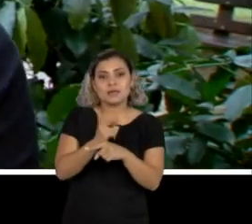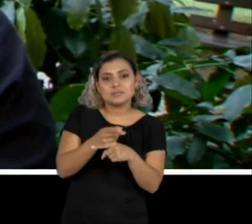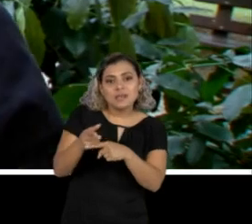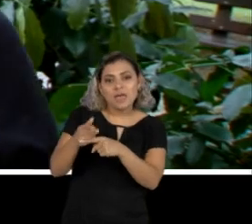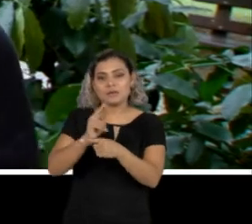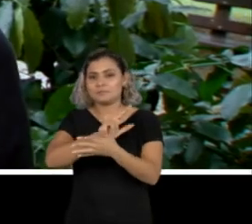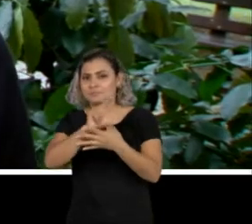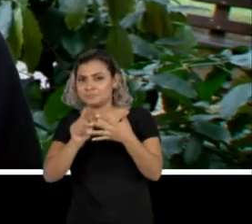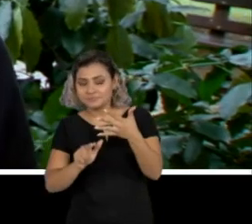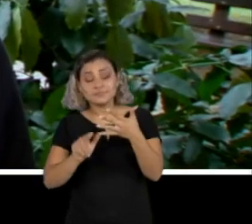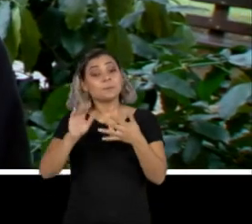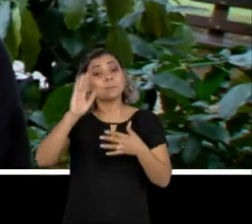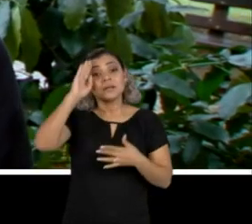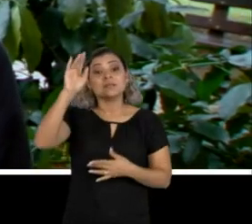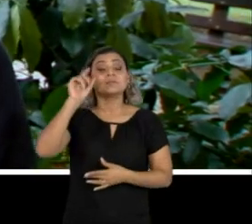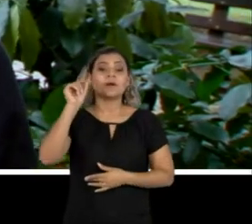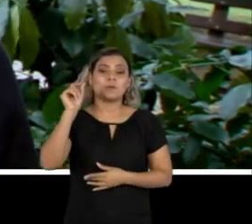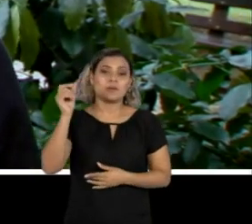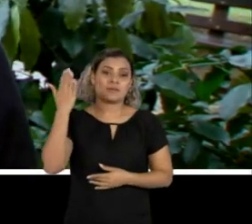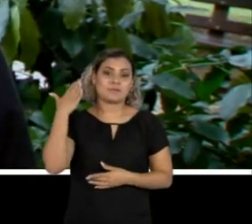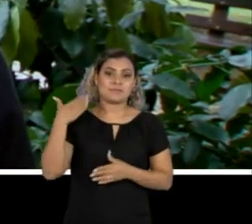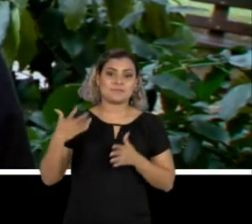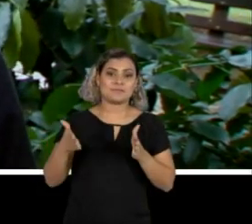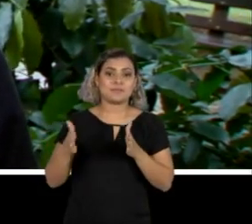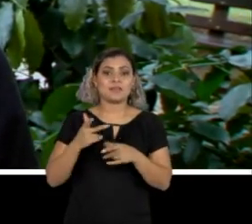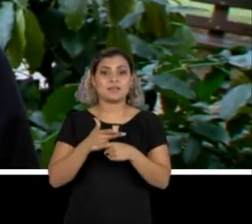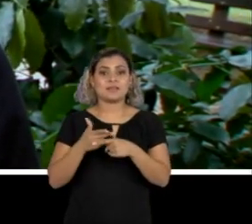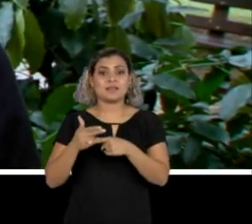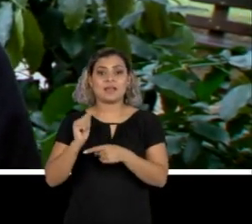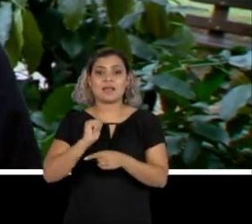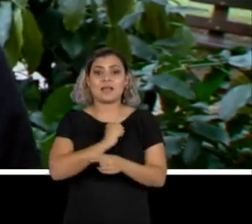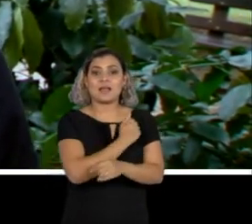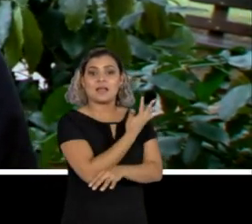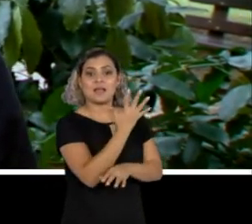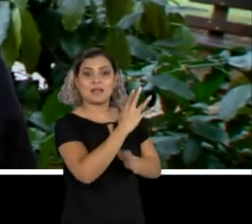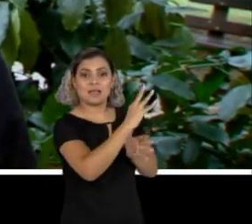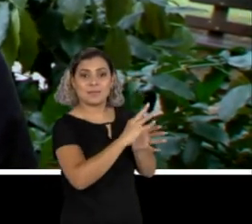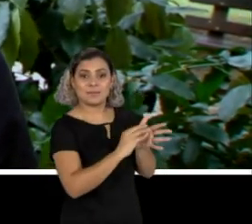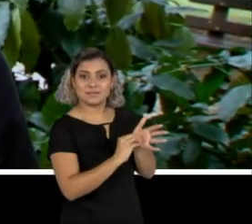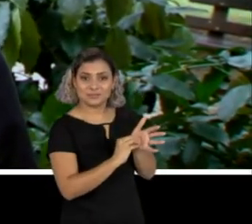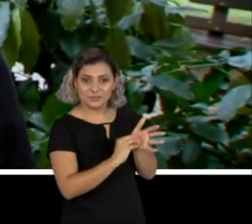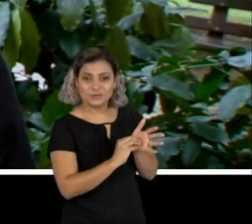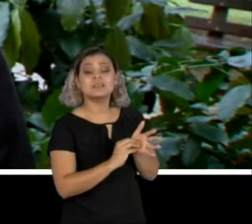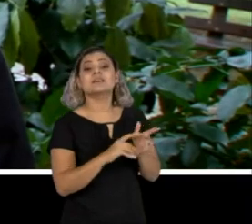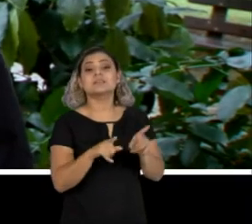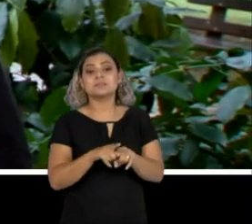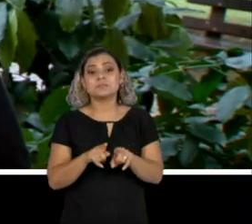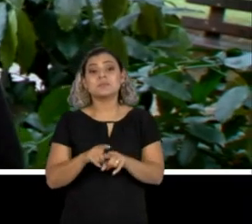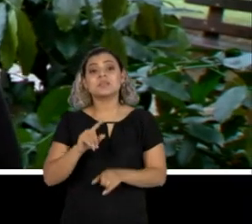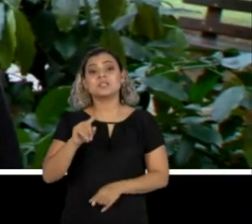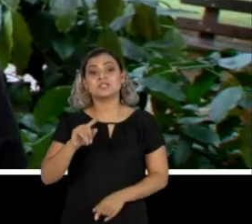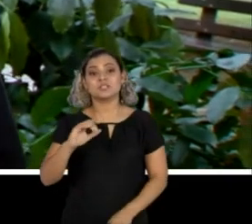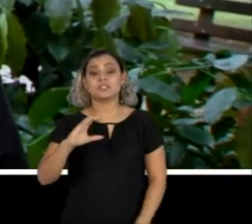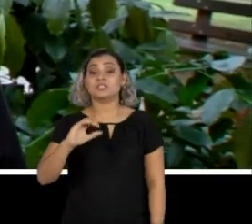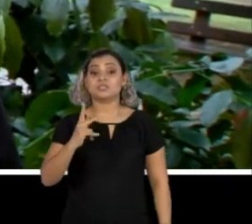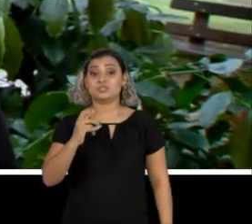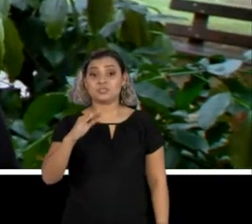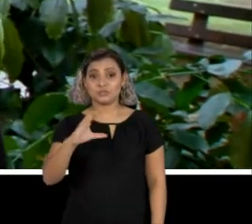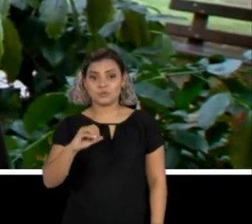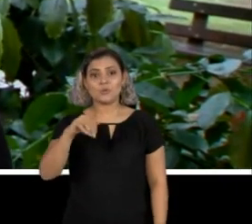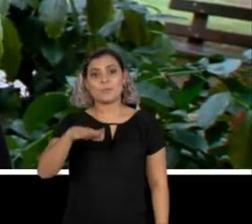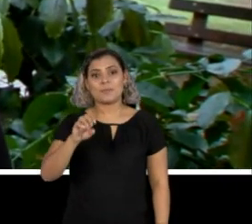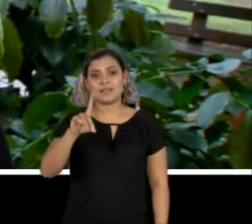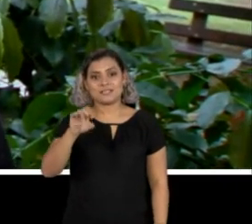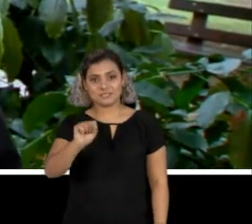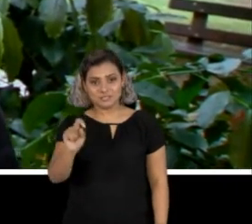foi principalmente numa minissérie chamada Amazônia, de Galvez Chico Mendes, nós começamos a ficar